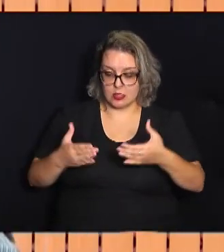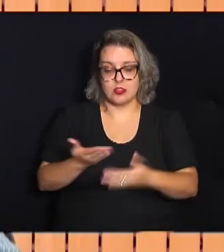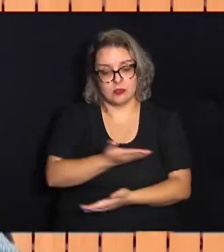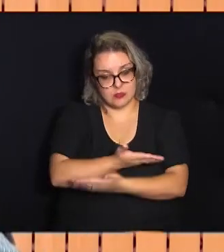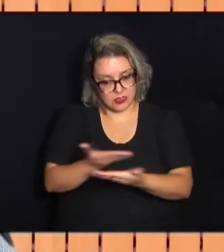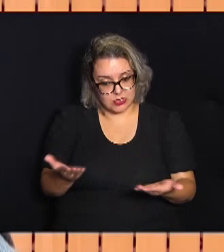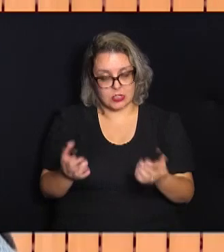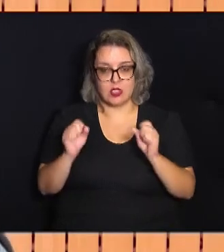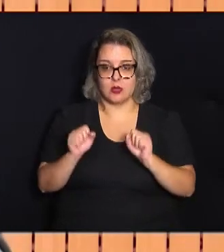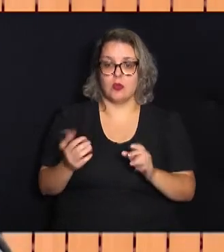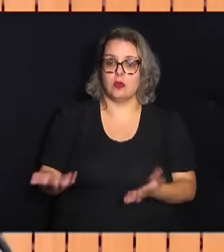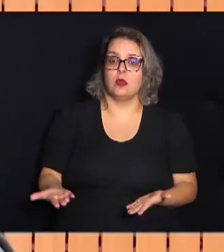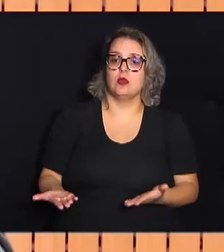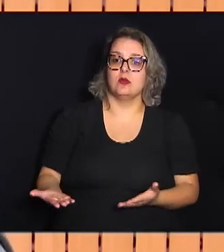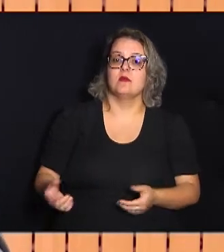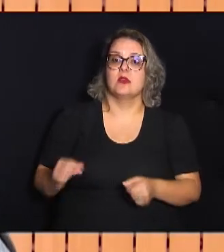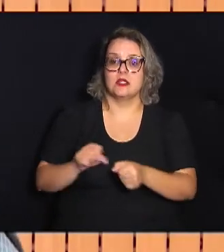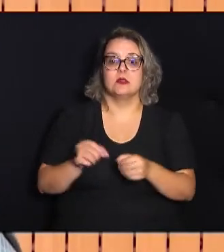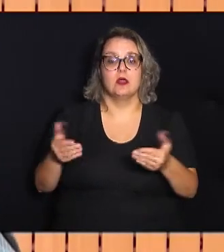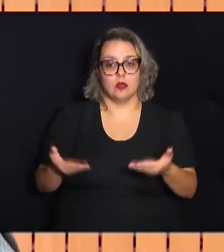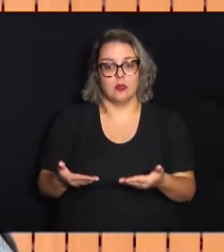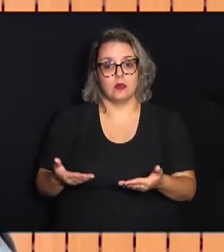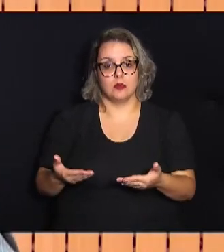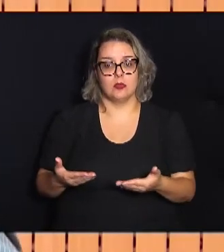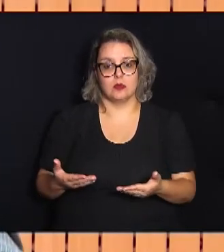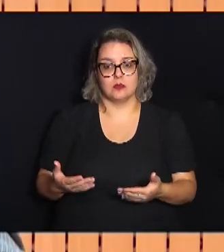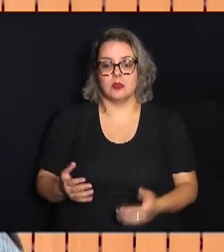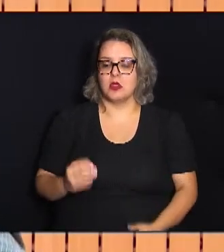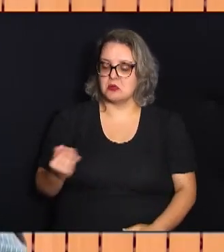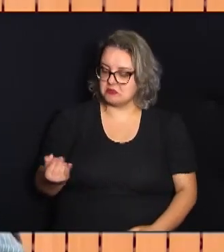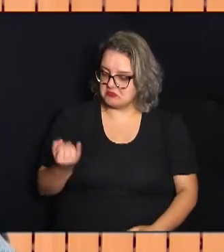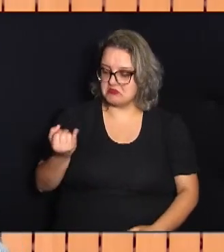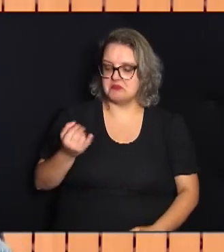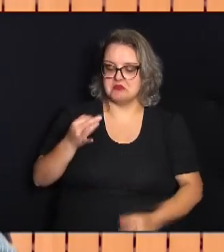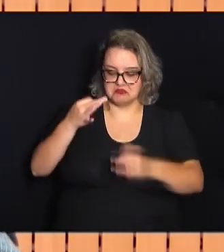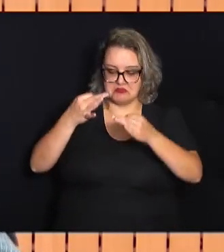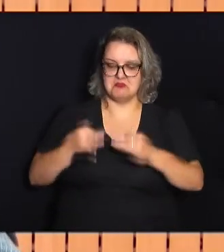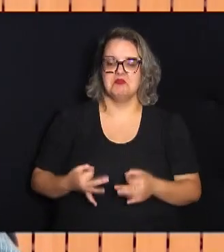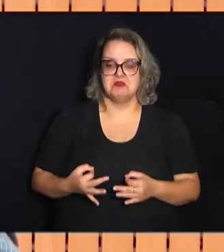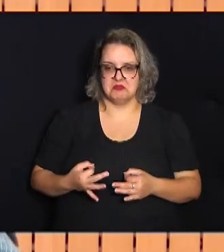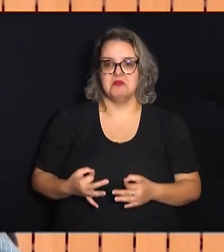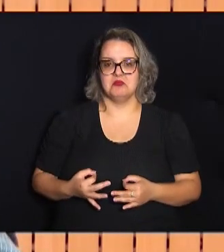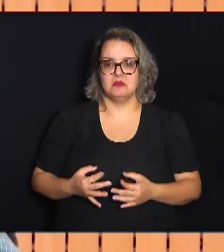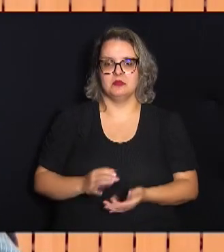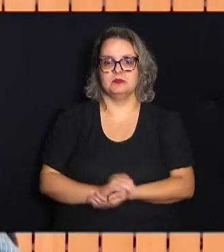vocês hoje estão fazendo com muita maestria, com muita propriedade.